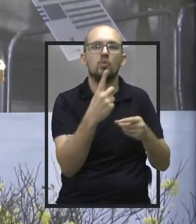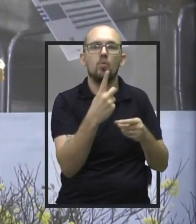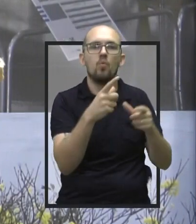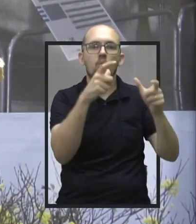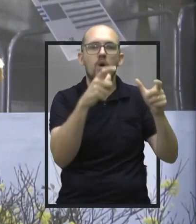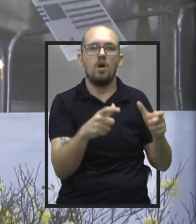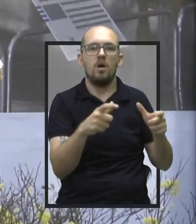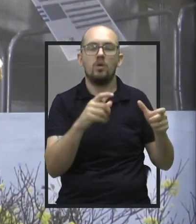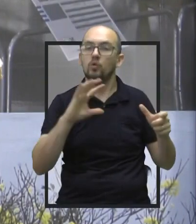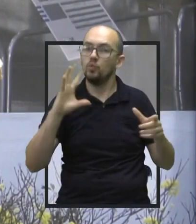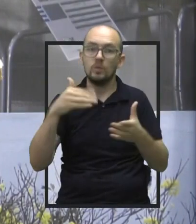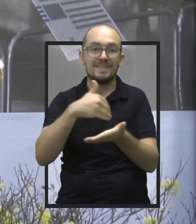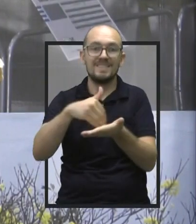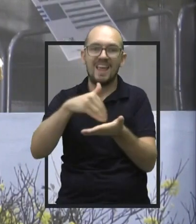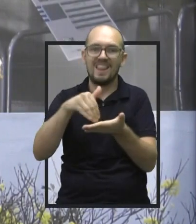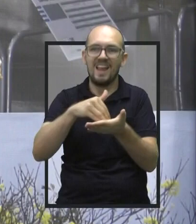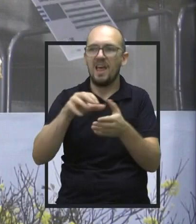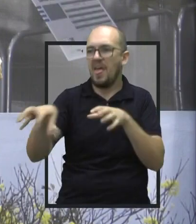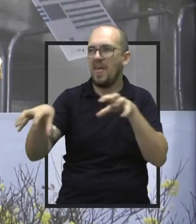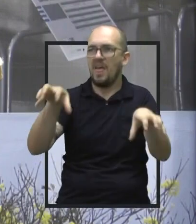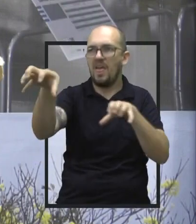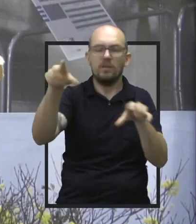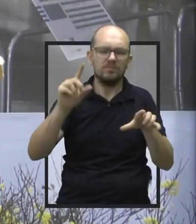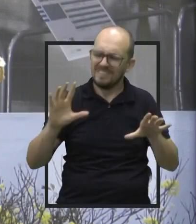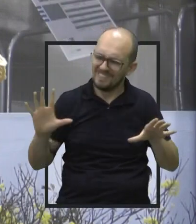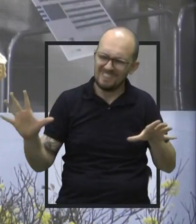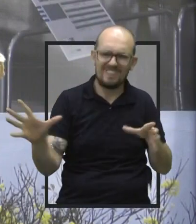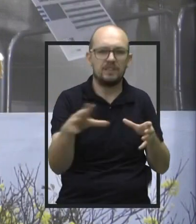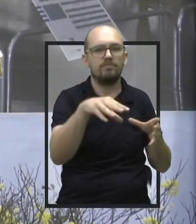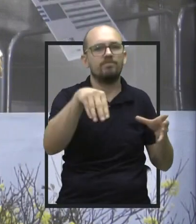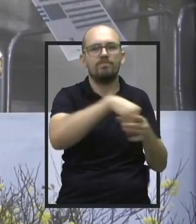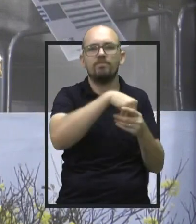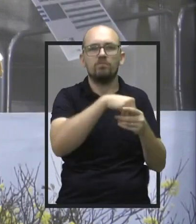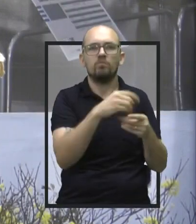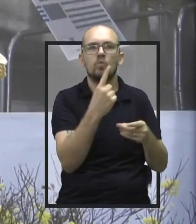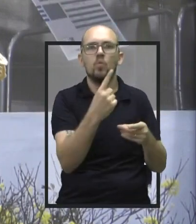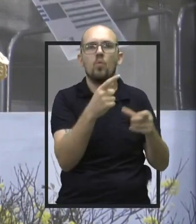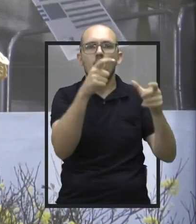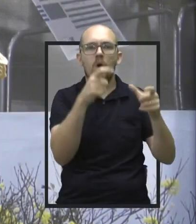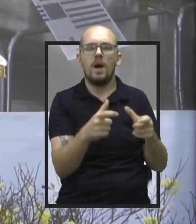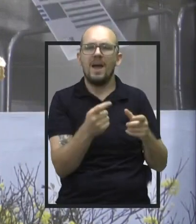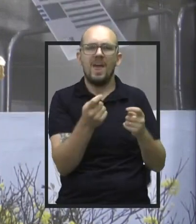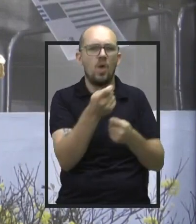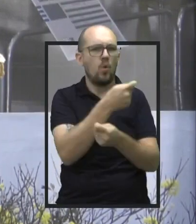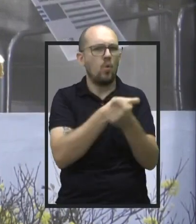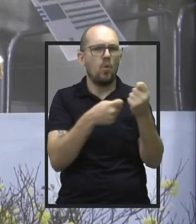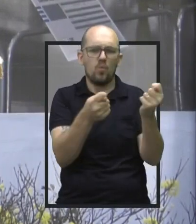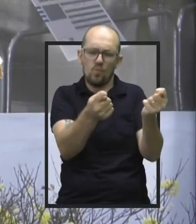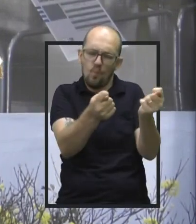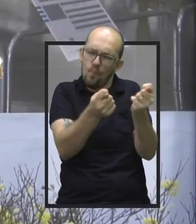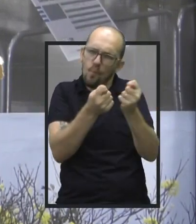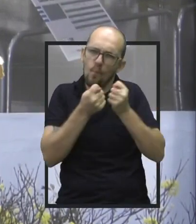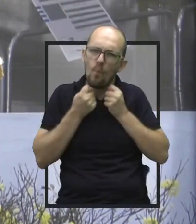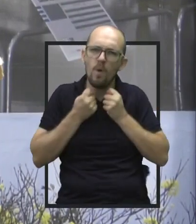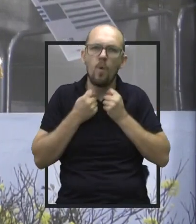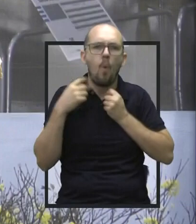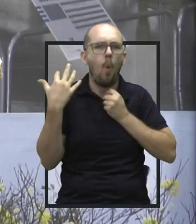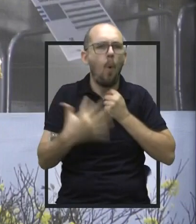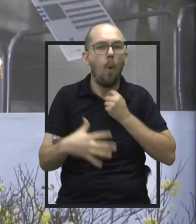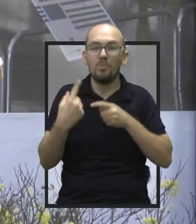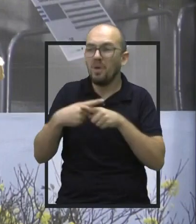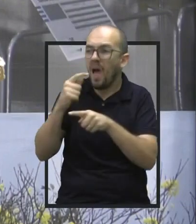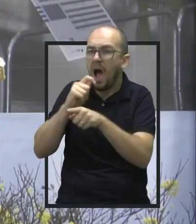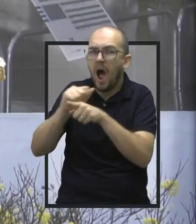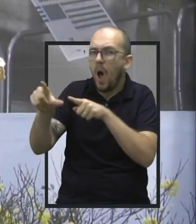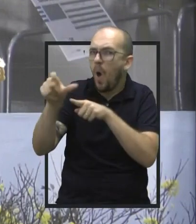prédio. Então, geraria aí uma economia absurda, se comparando aos aluguéis que